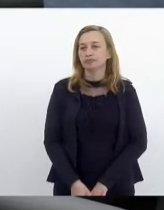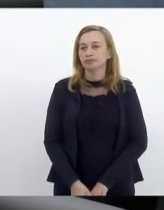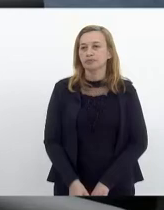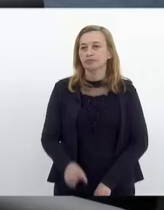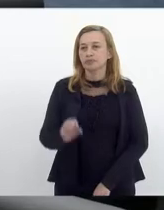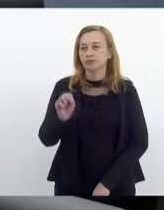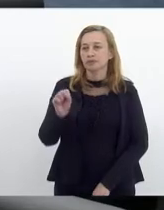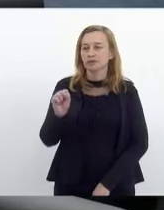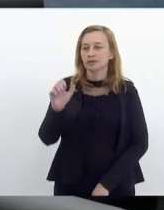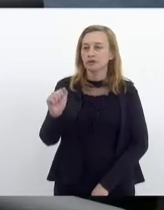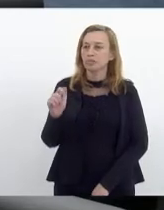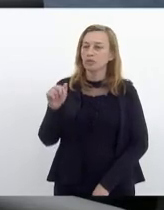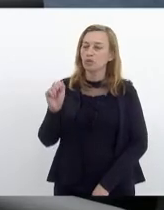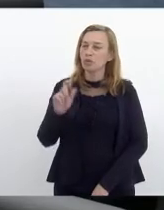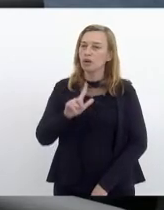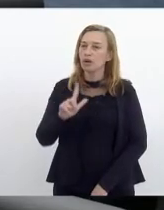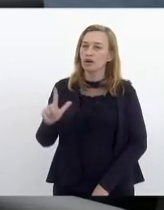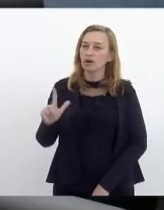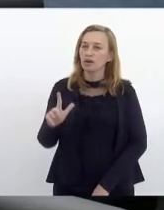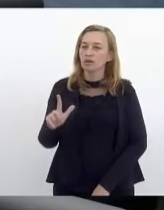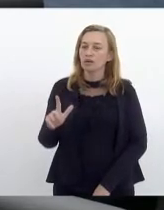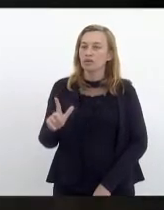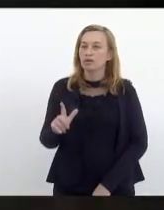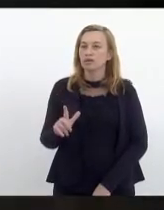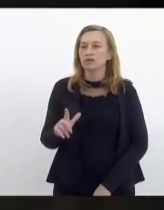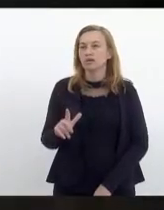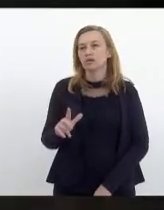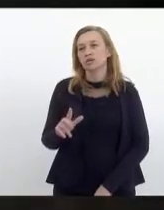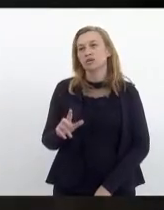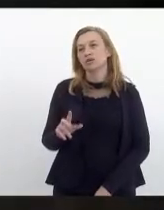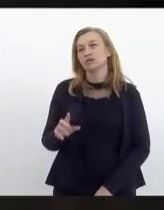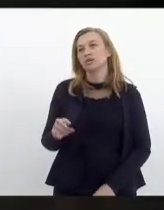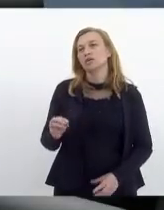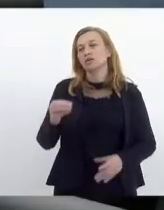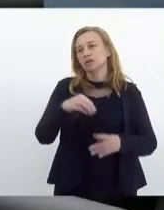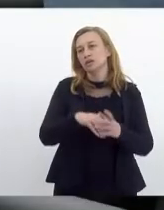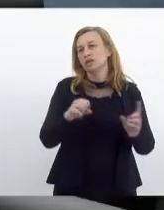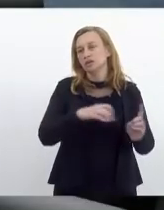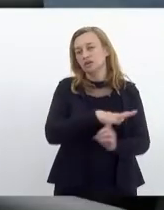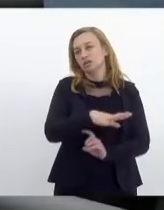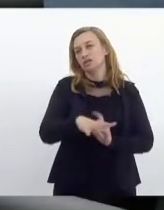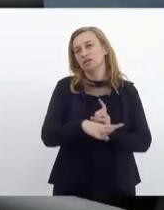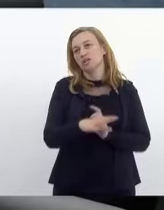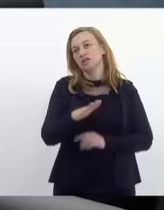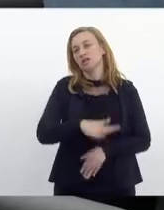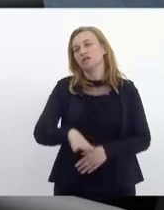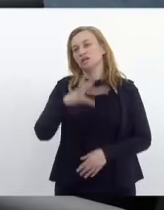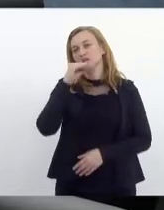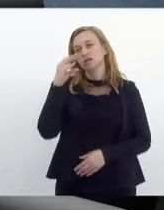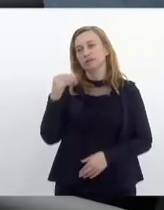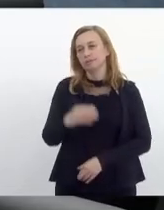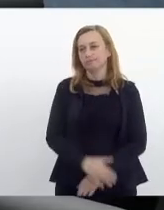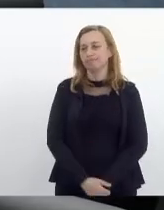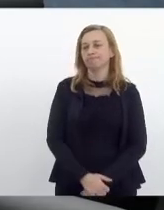Samuel Malafaia, apoio à reinserção social de crianças e adolescentes.